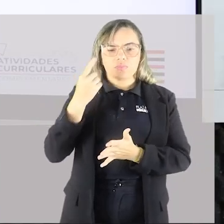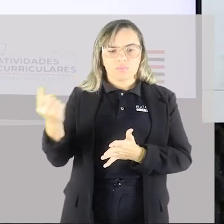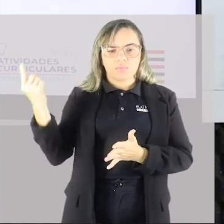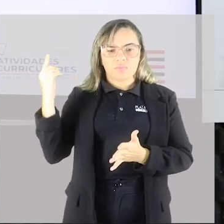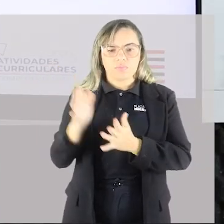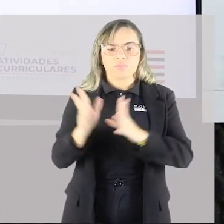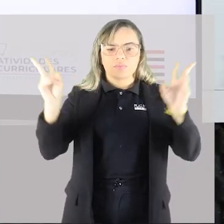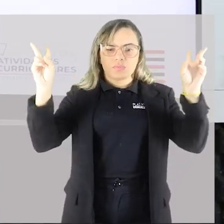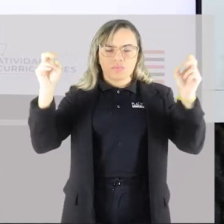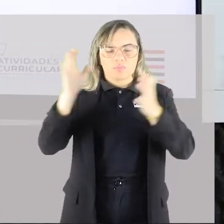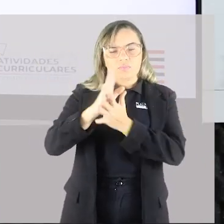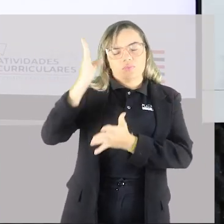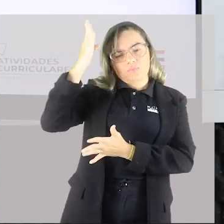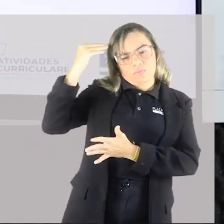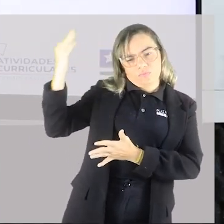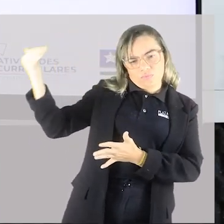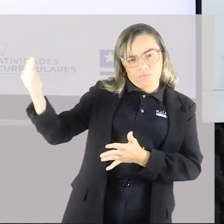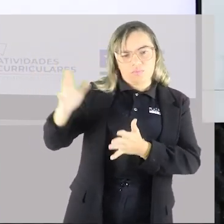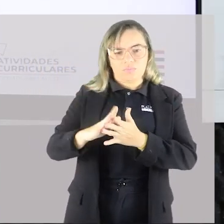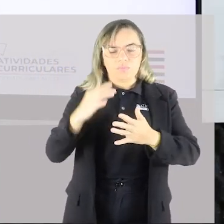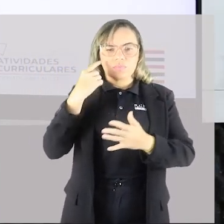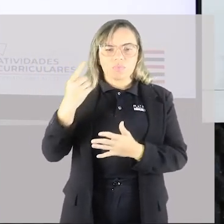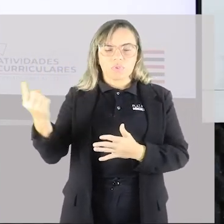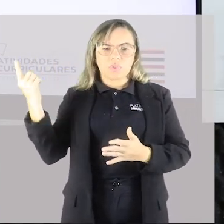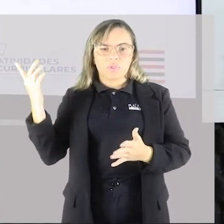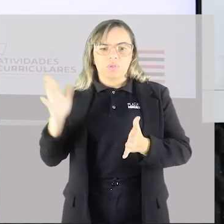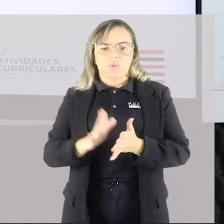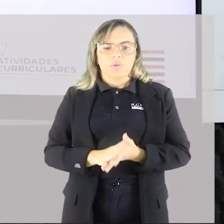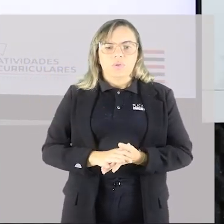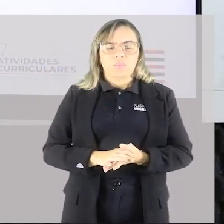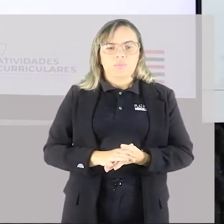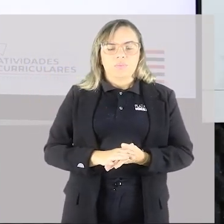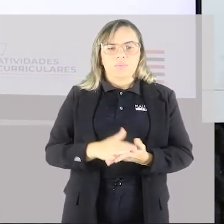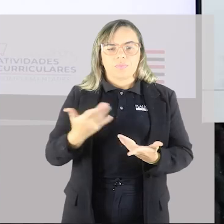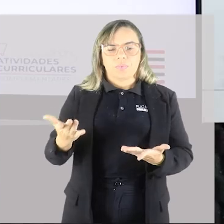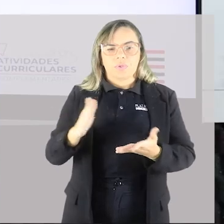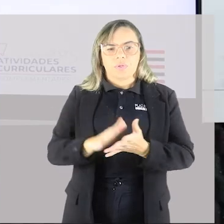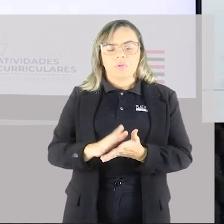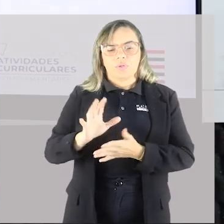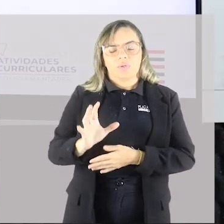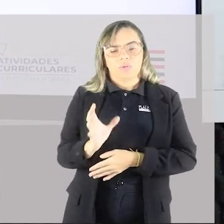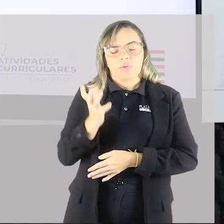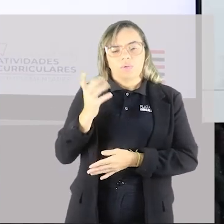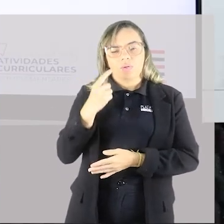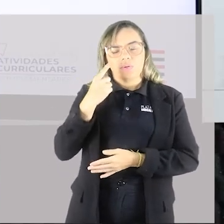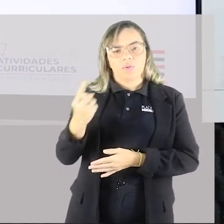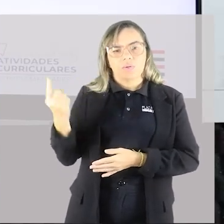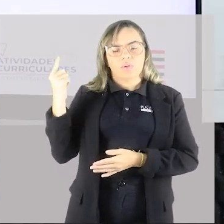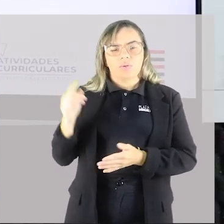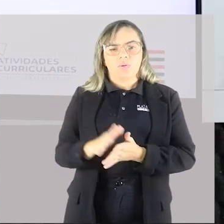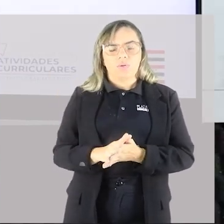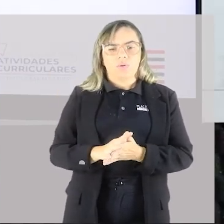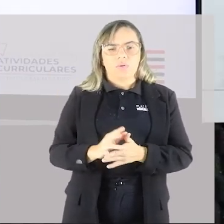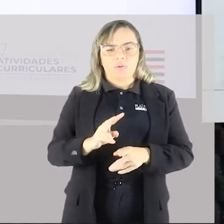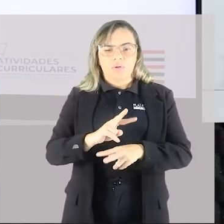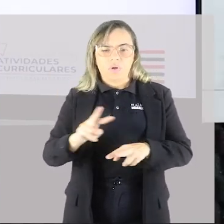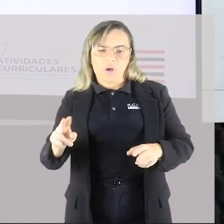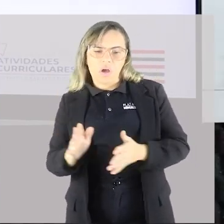dos temas mais famosos, que até incorre às vezes em uma grande